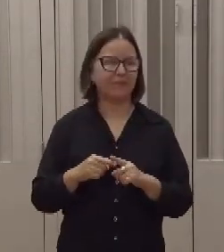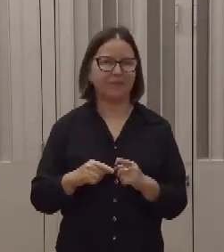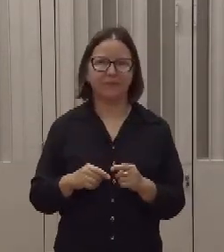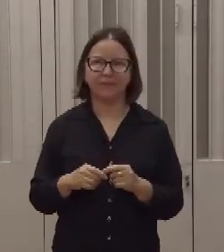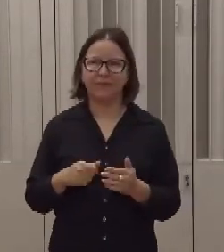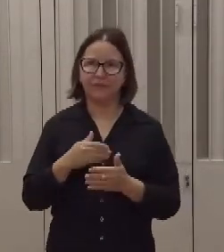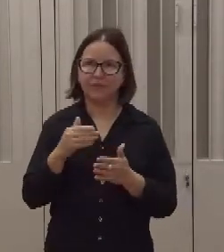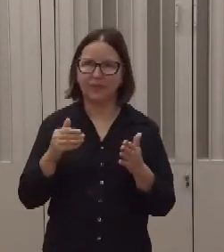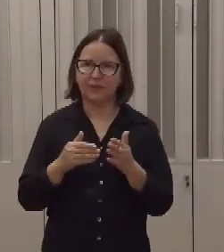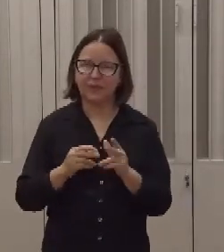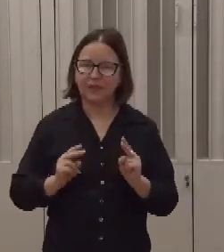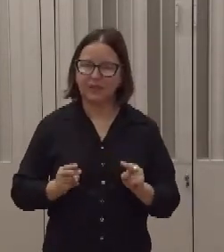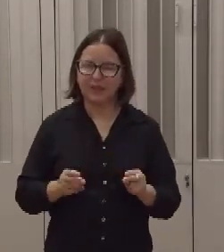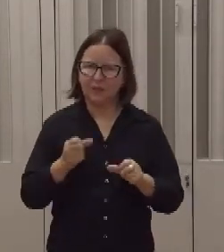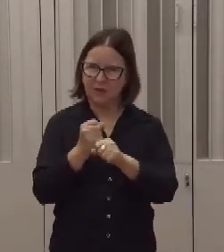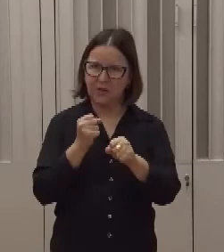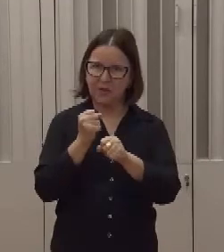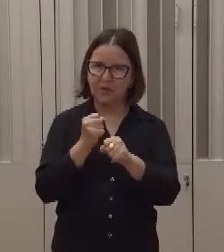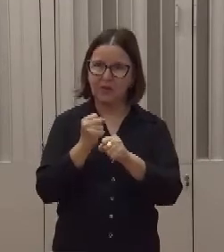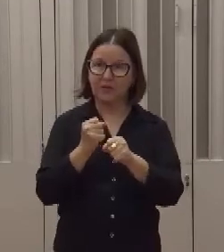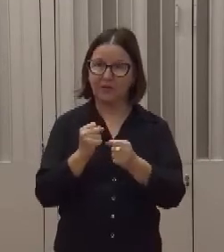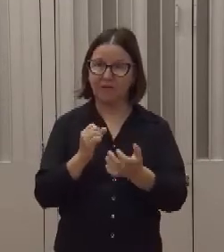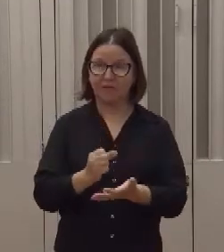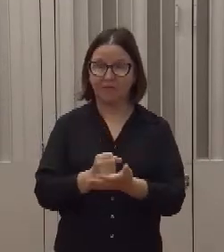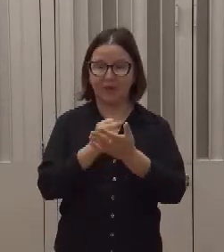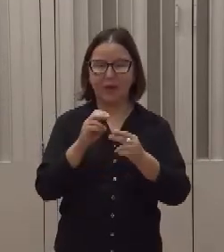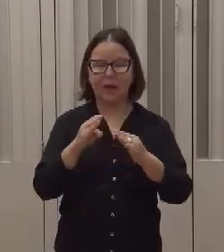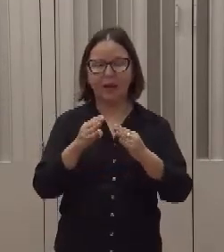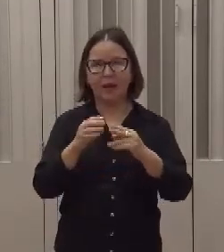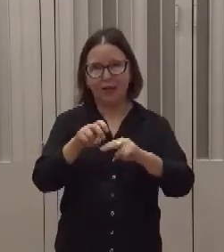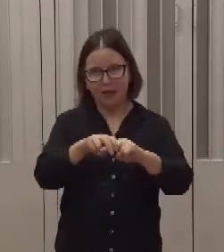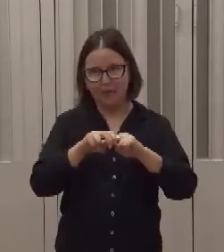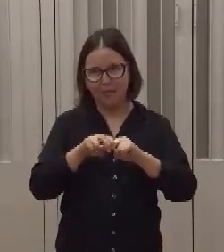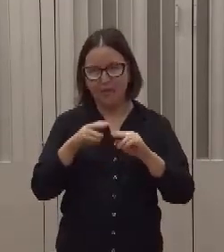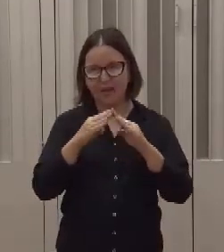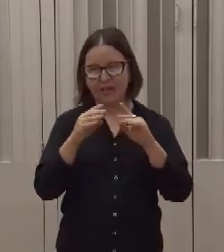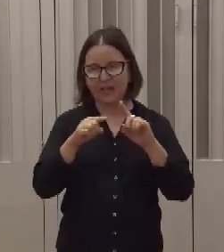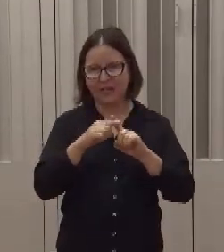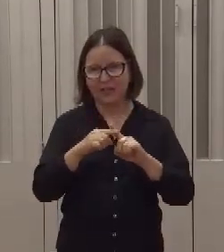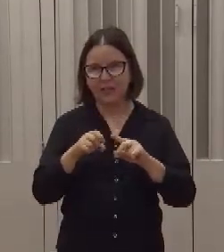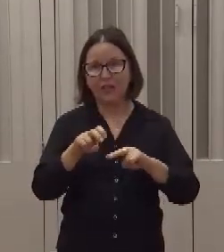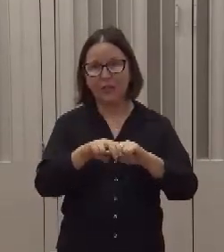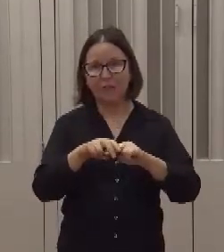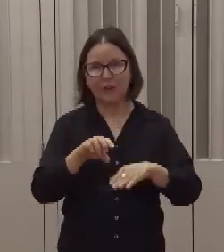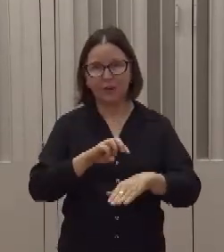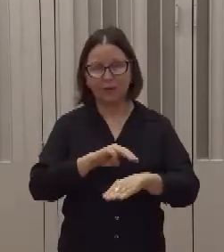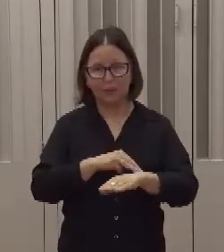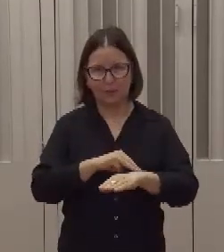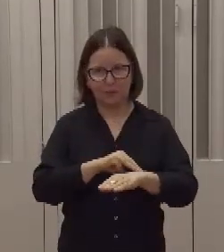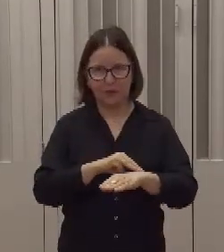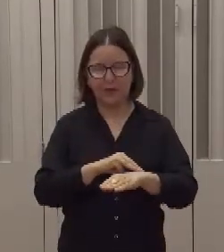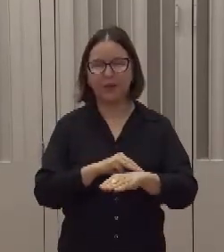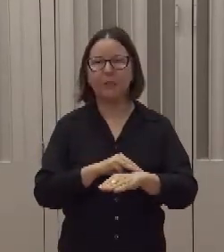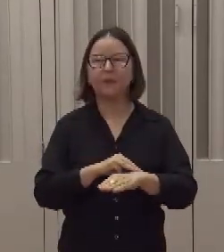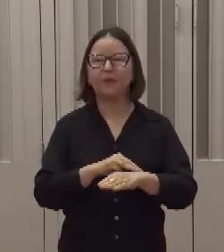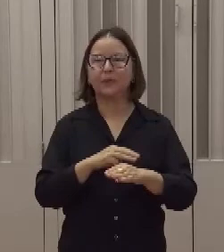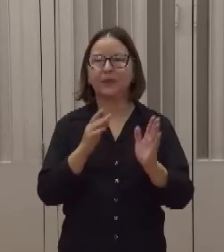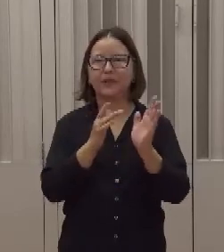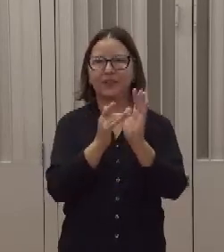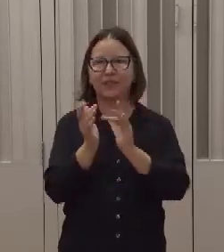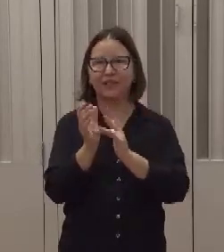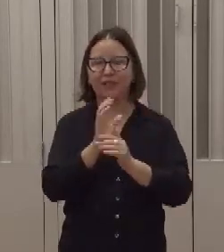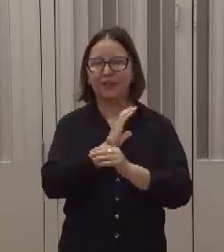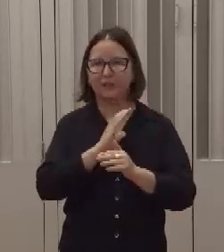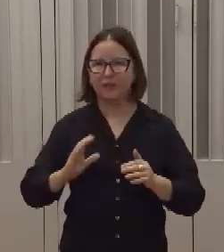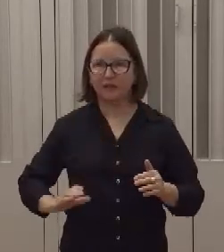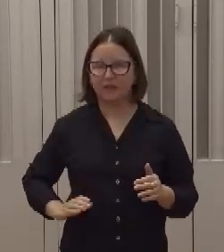Tudo que sempre foi construído e sustentado pela igreja e pelos membros do corpo de Jesus Cristo, nós entregamos para